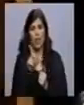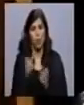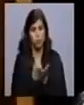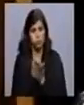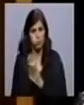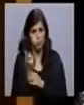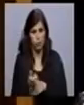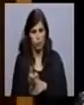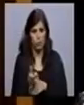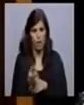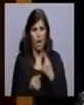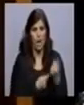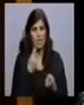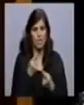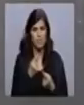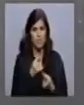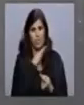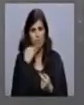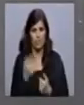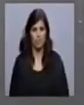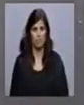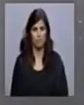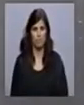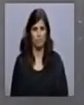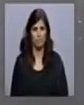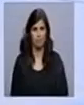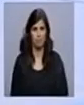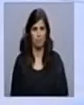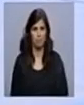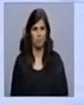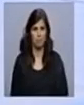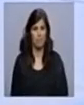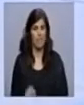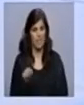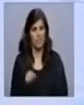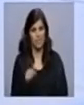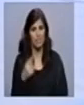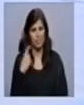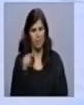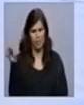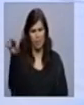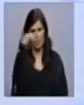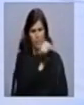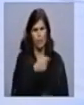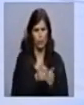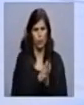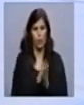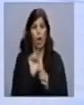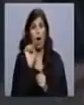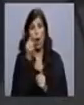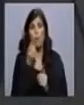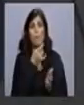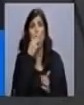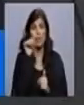and sometimes it's fun. E por aqui estava mesmo em todo lado. À 1 da manhã de cá era